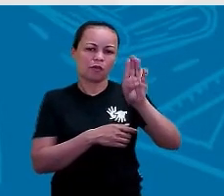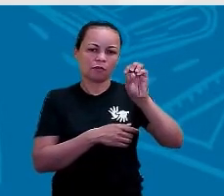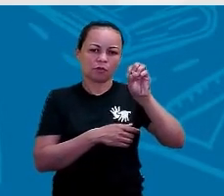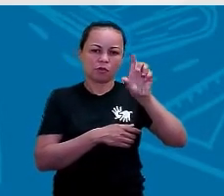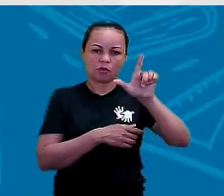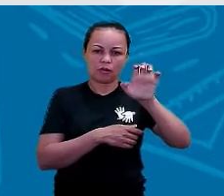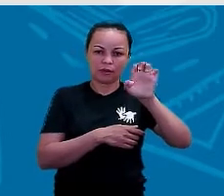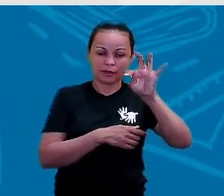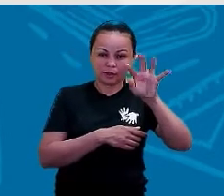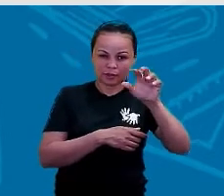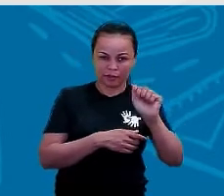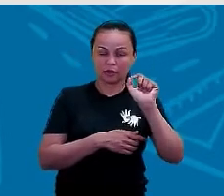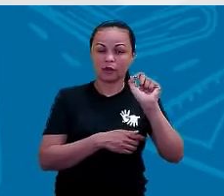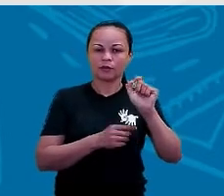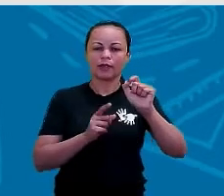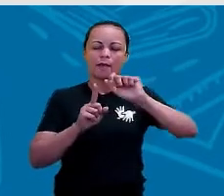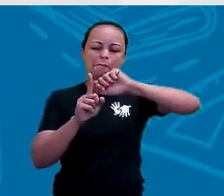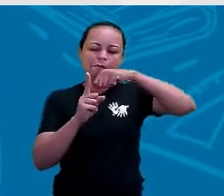Banana, bebê,